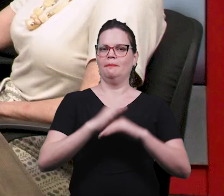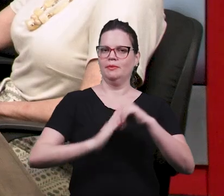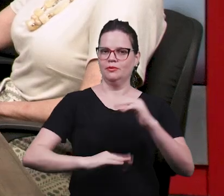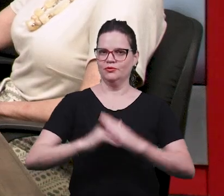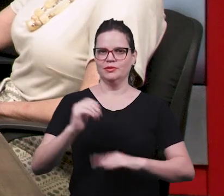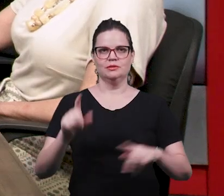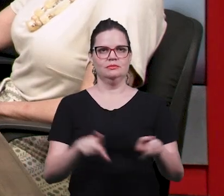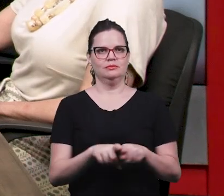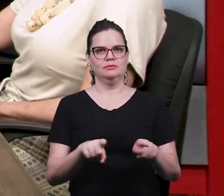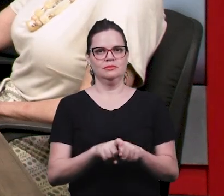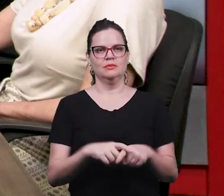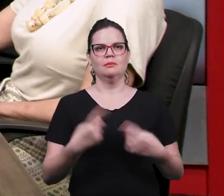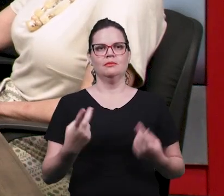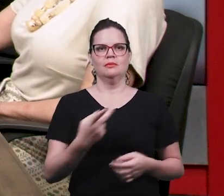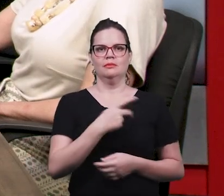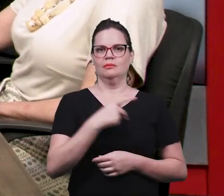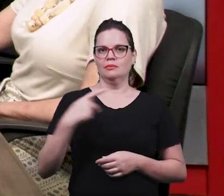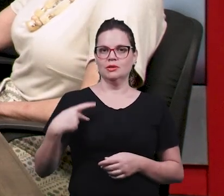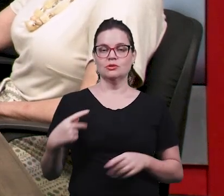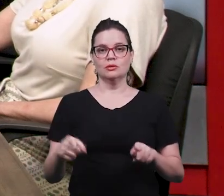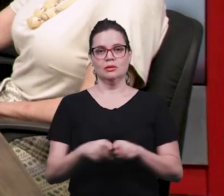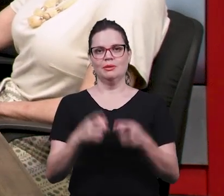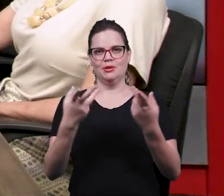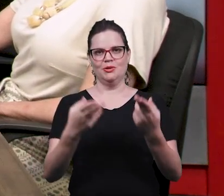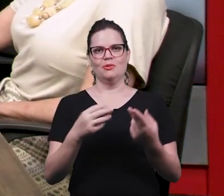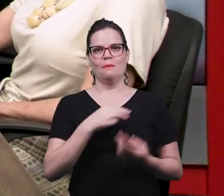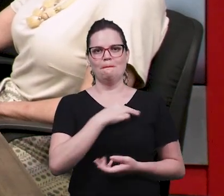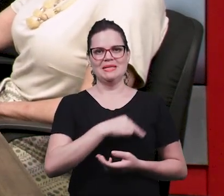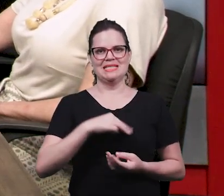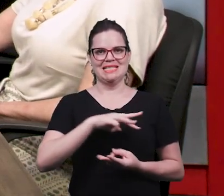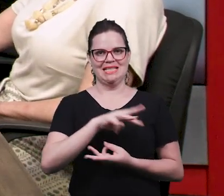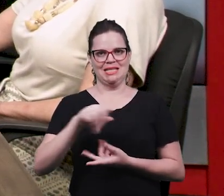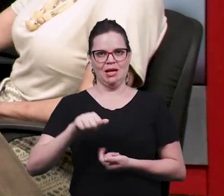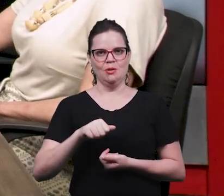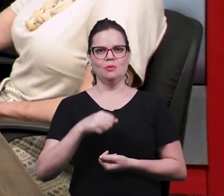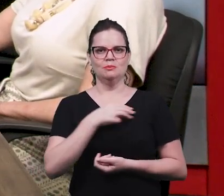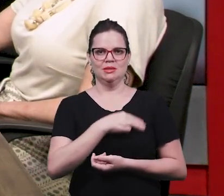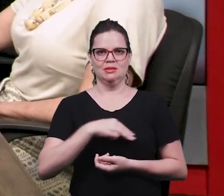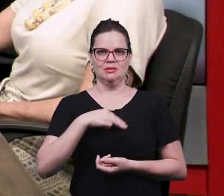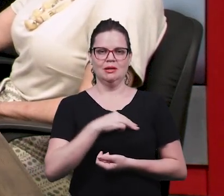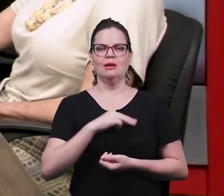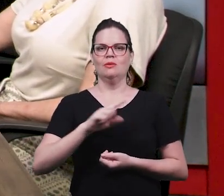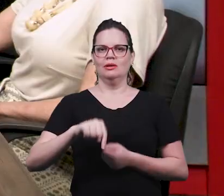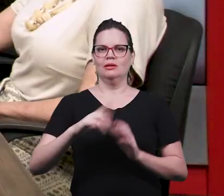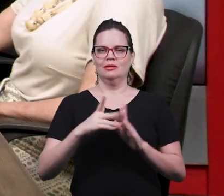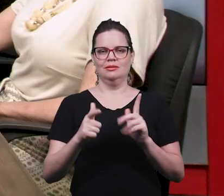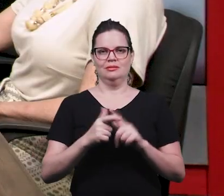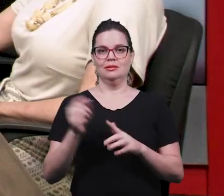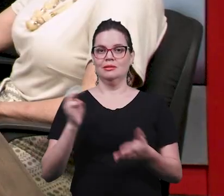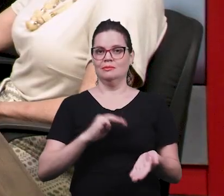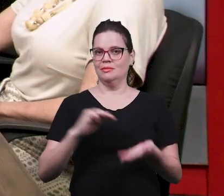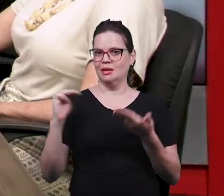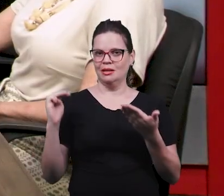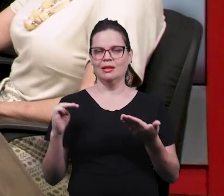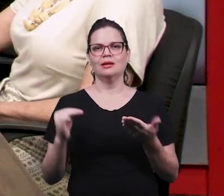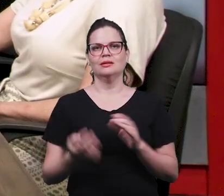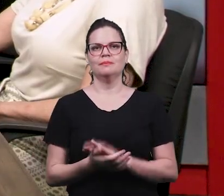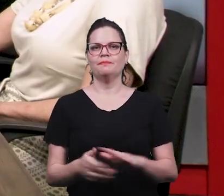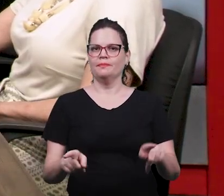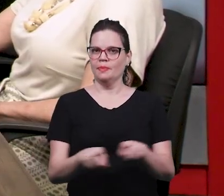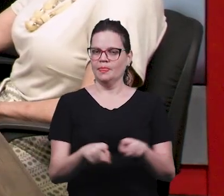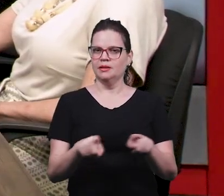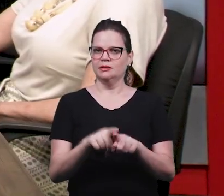a estar também no trabalho da missão, né, que é um trabalho glorioso, a Igreja Cristã Maranata faz também como um